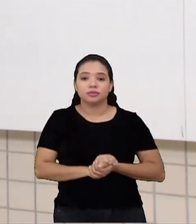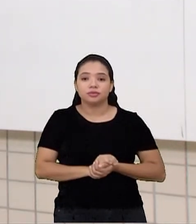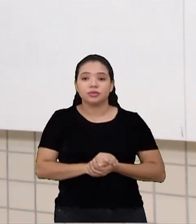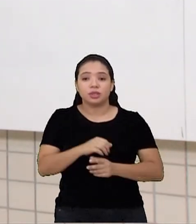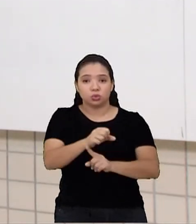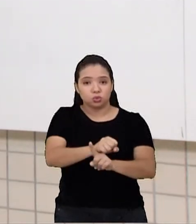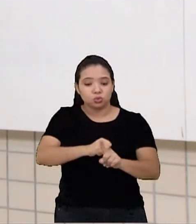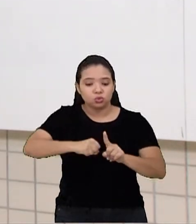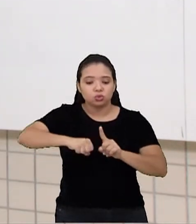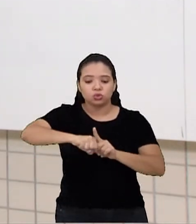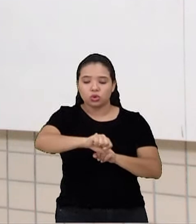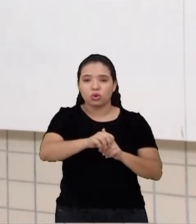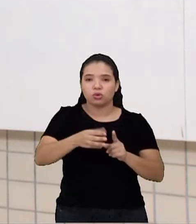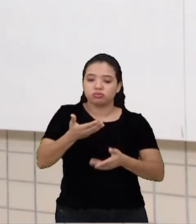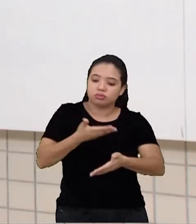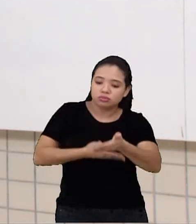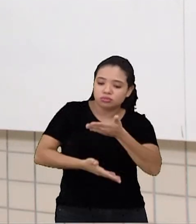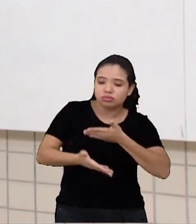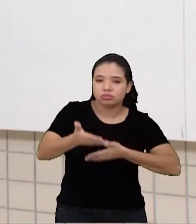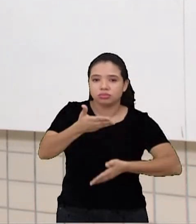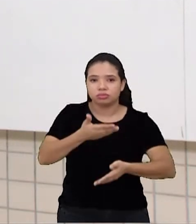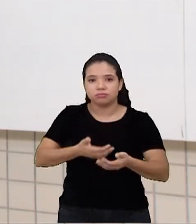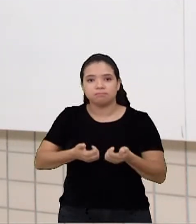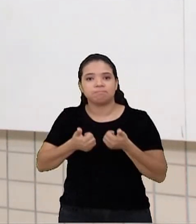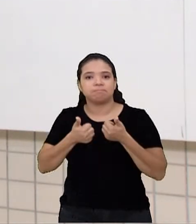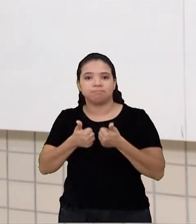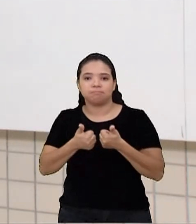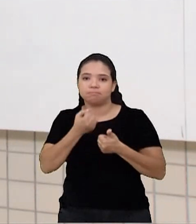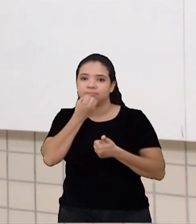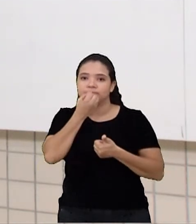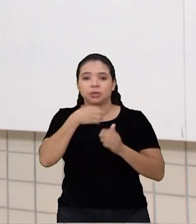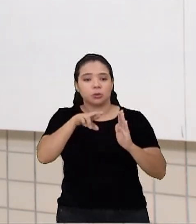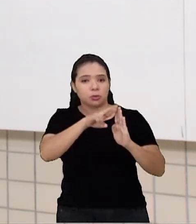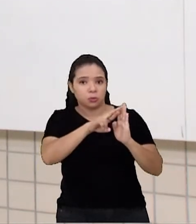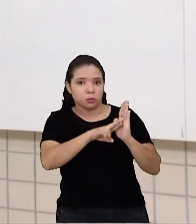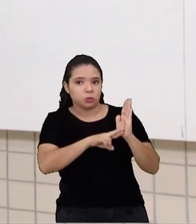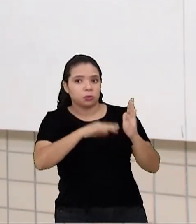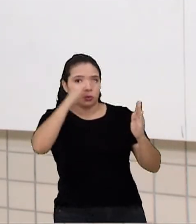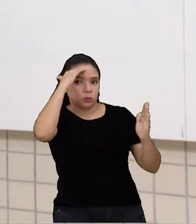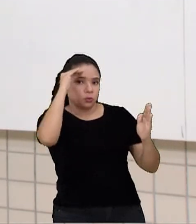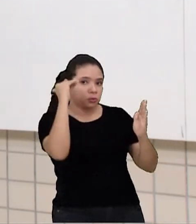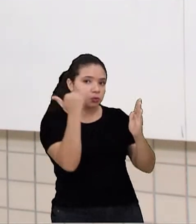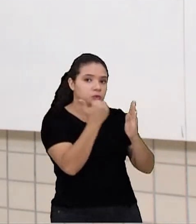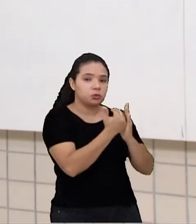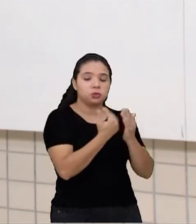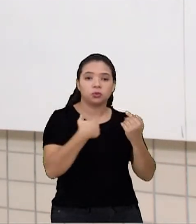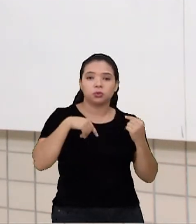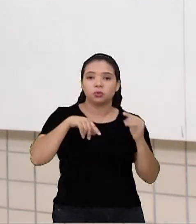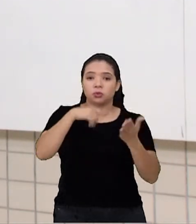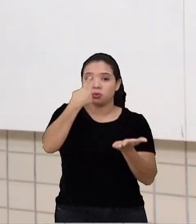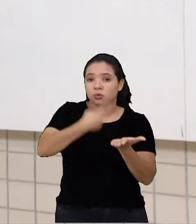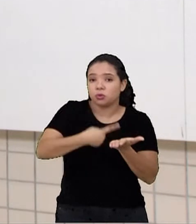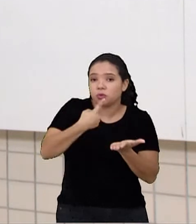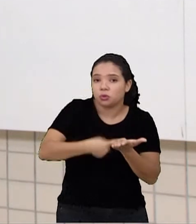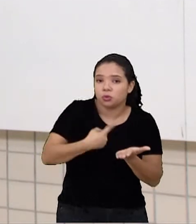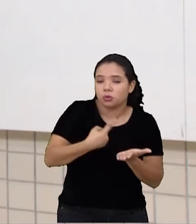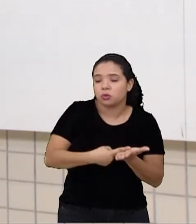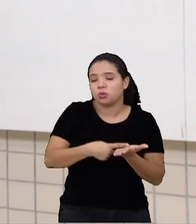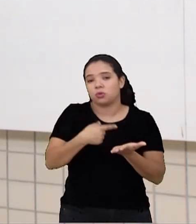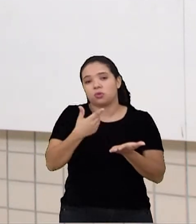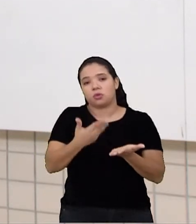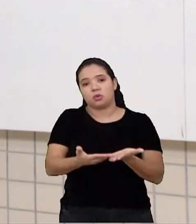Nós vimos que eles são importantes, que eles regem a nossa convivência, os nossos acordos, tanto